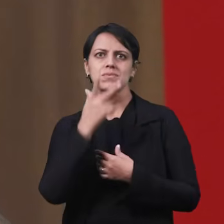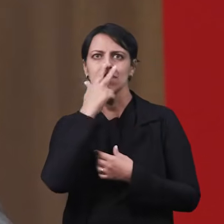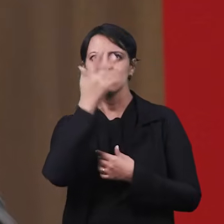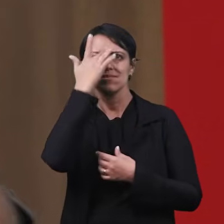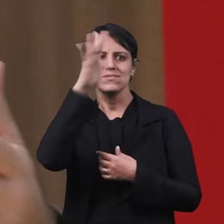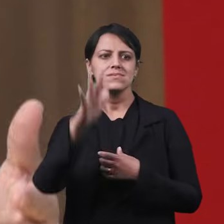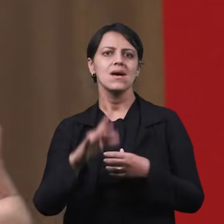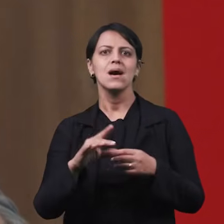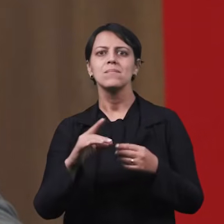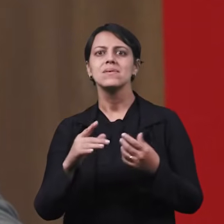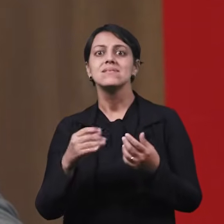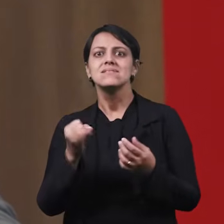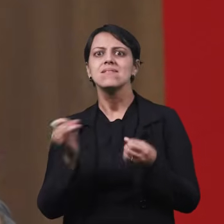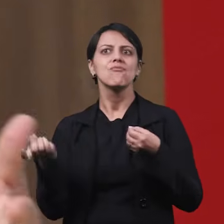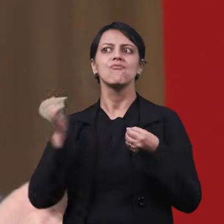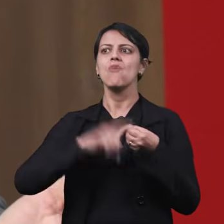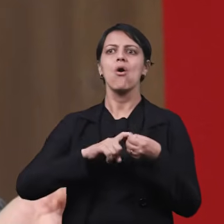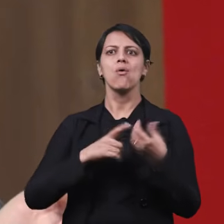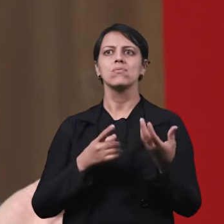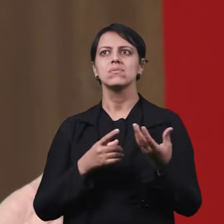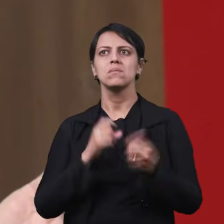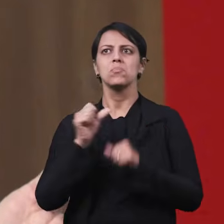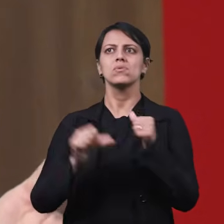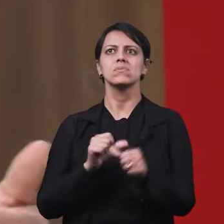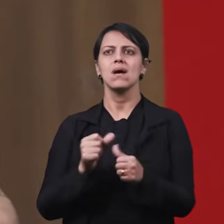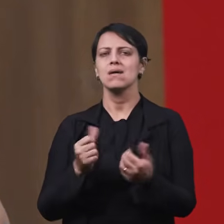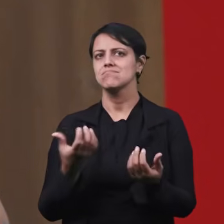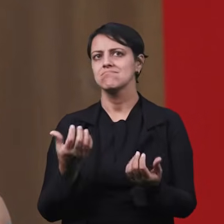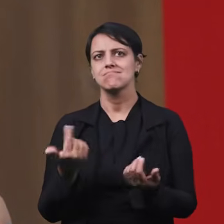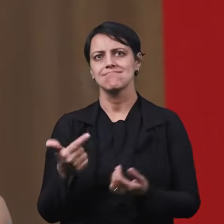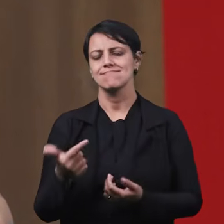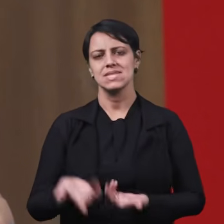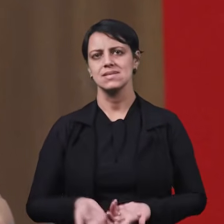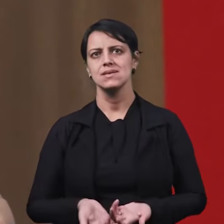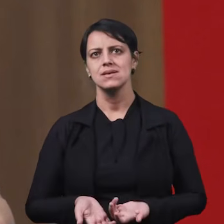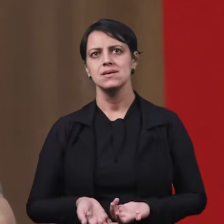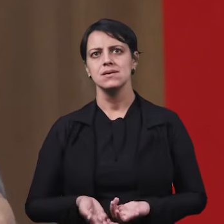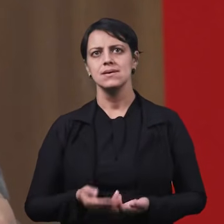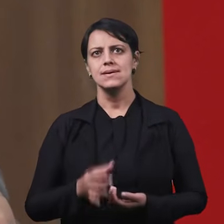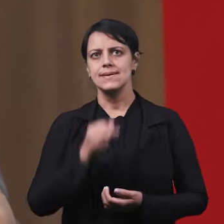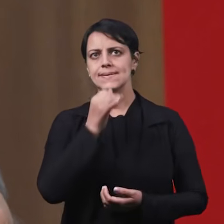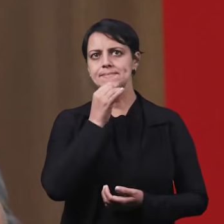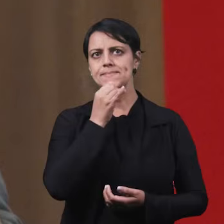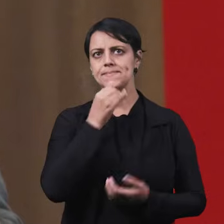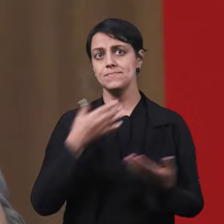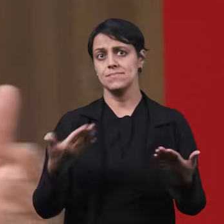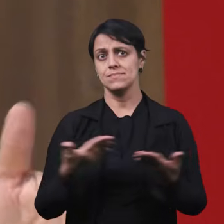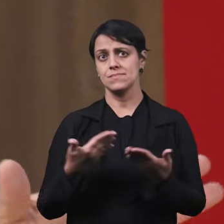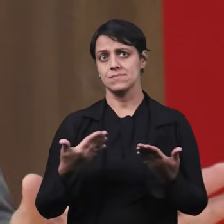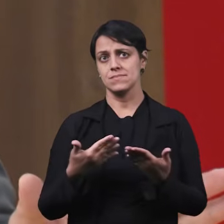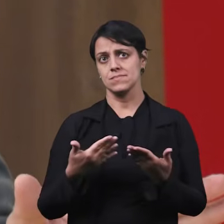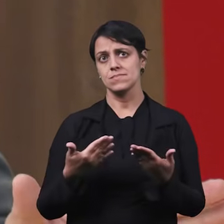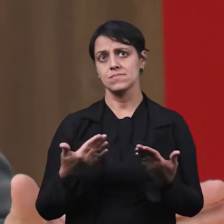previsão que você vai voltar um dia, você não tem isso. Hoje em dia, assim, é uma coisa indefinida, quero